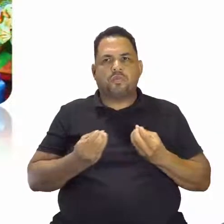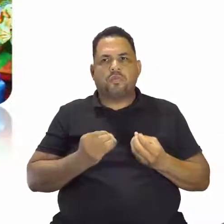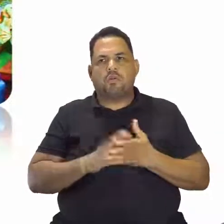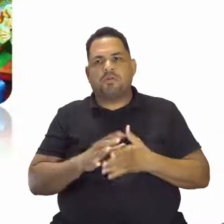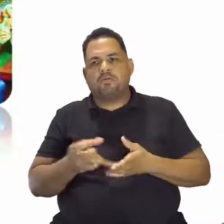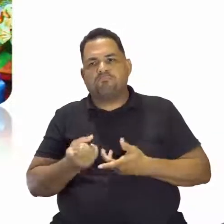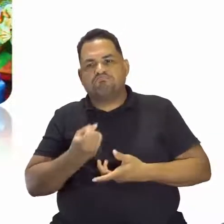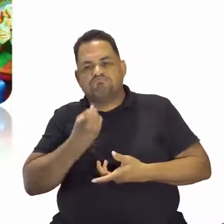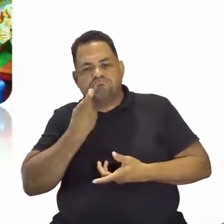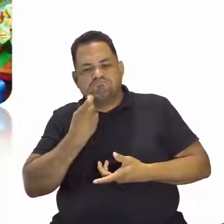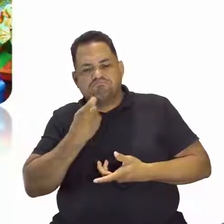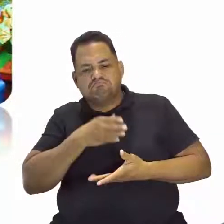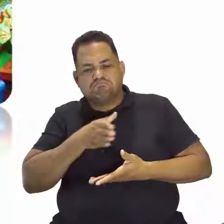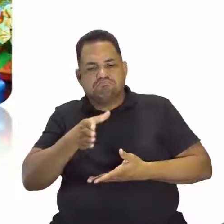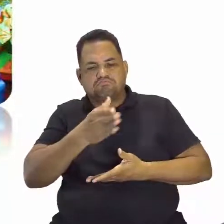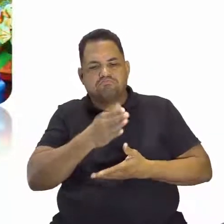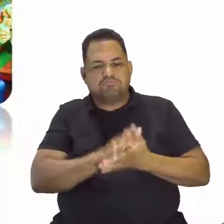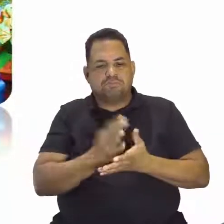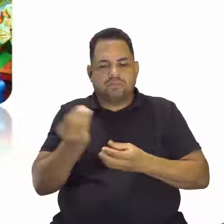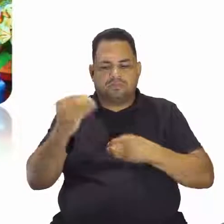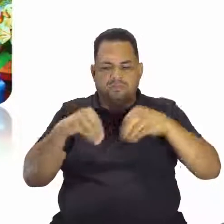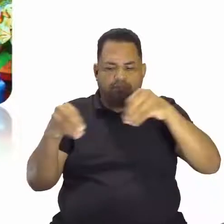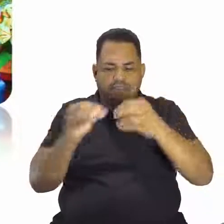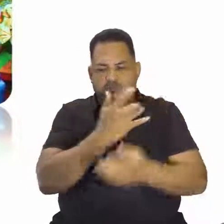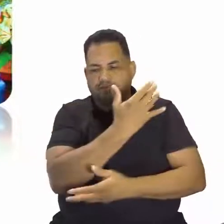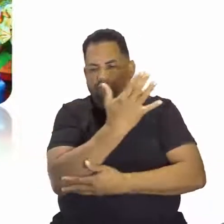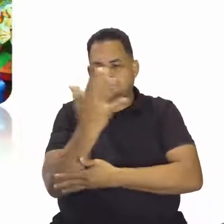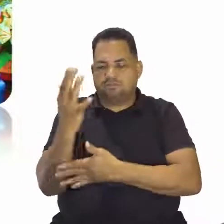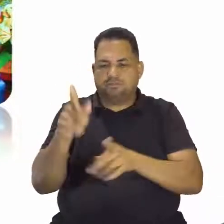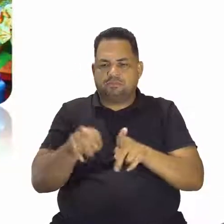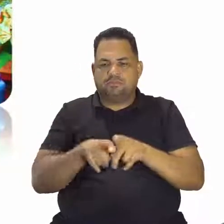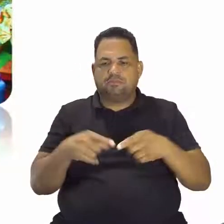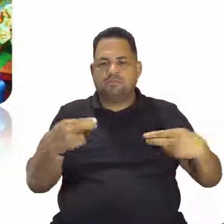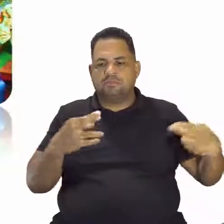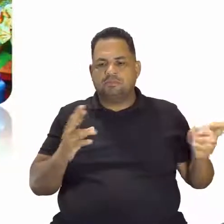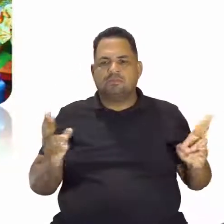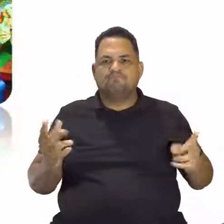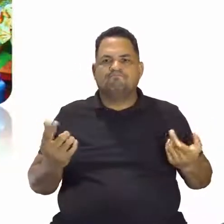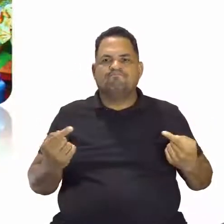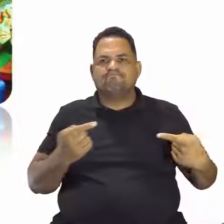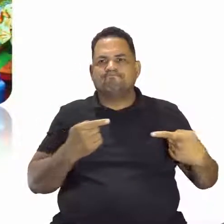à plantação, em relação ao meio ambiente, em relação a